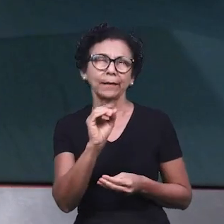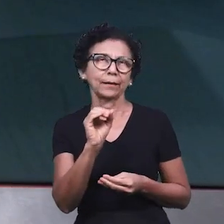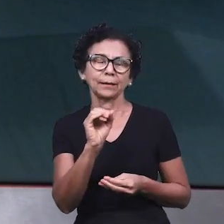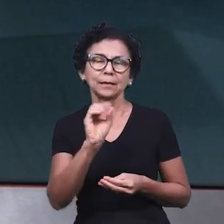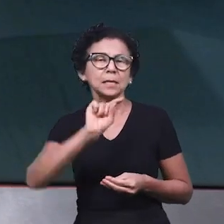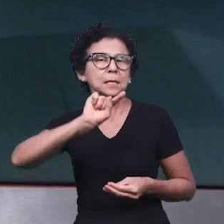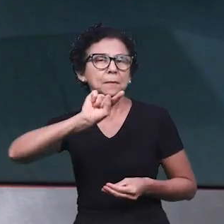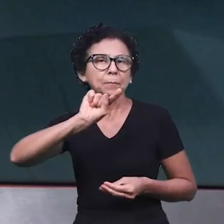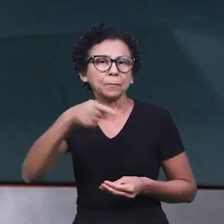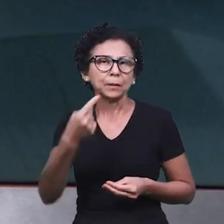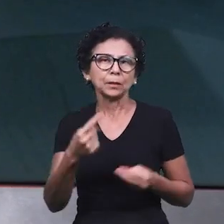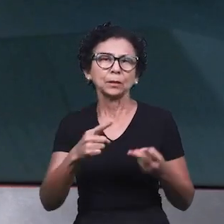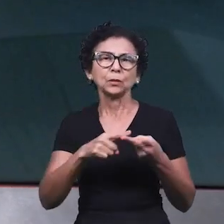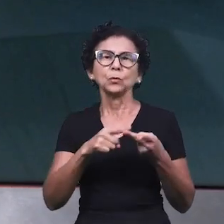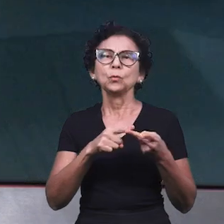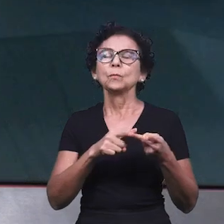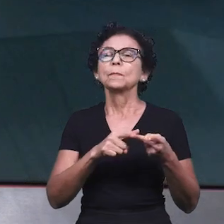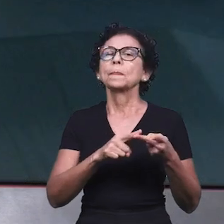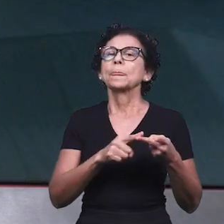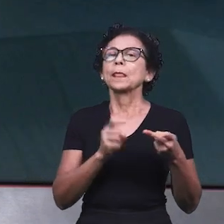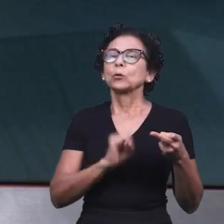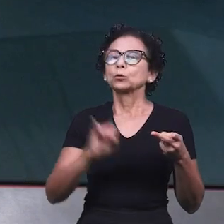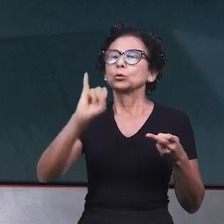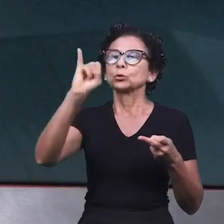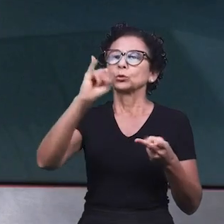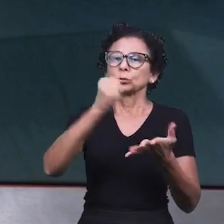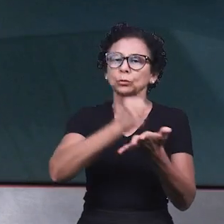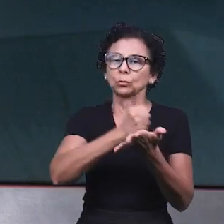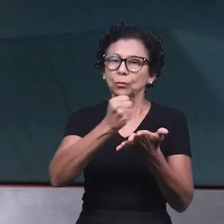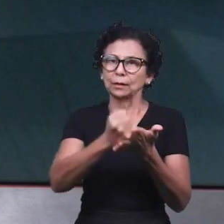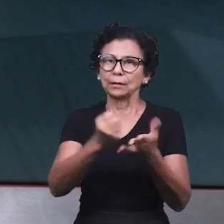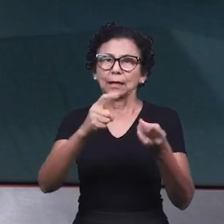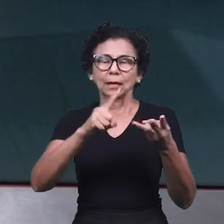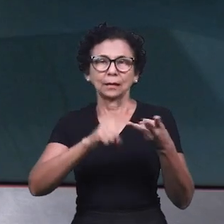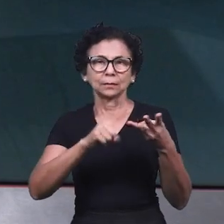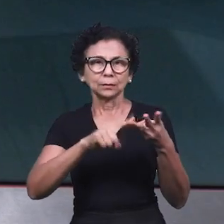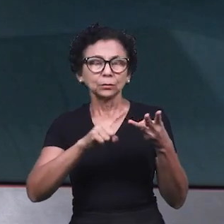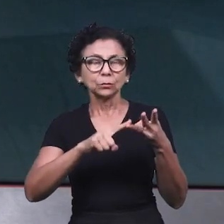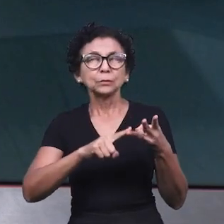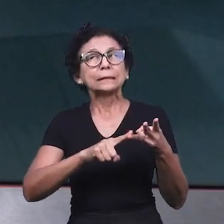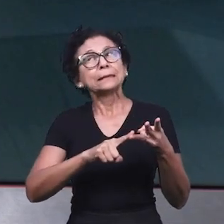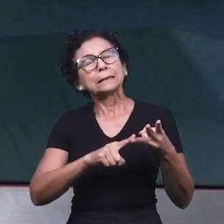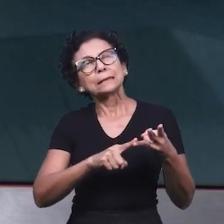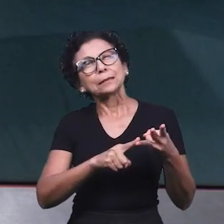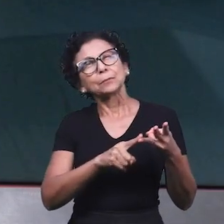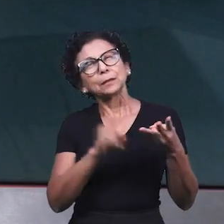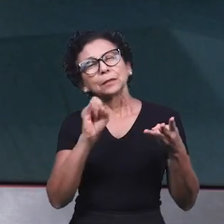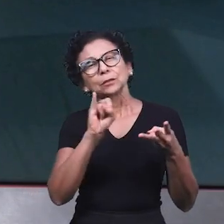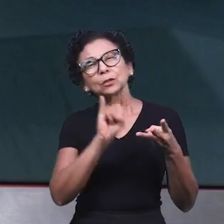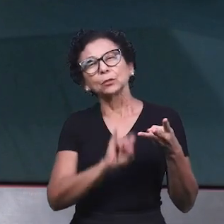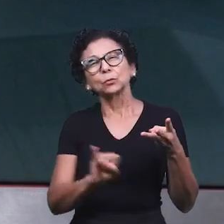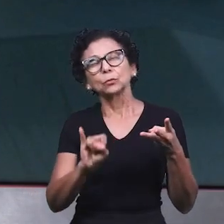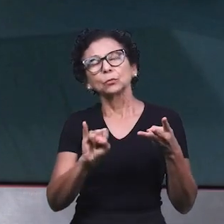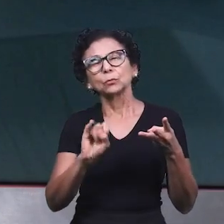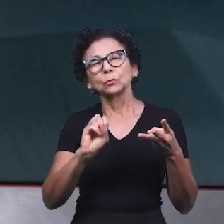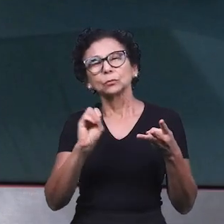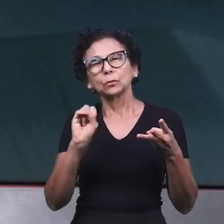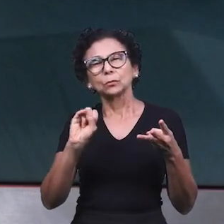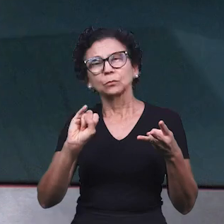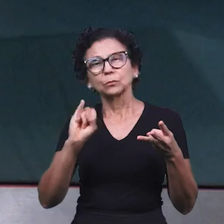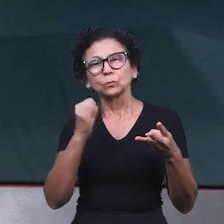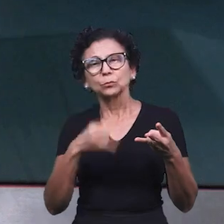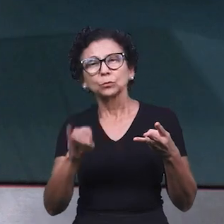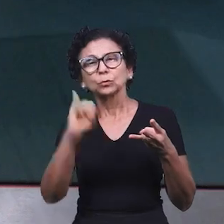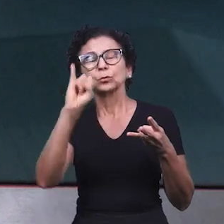a remuneração do capital, que é o juro nele inserido, vai inserir uma taxa